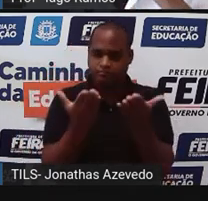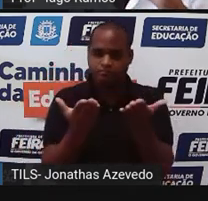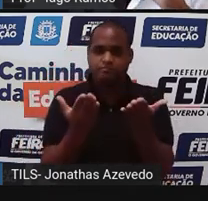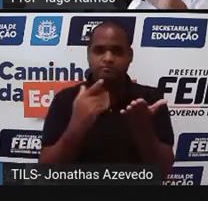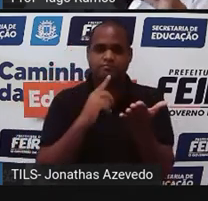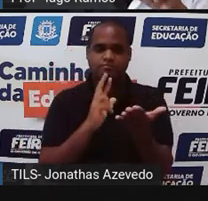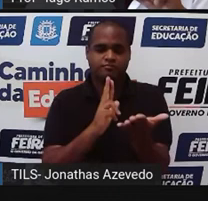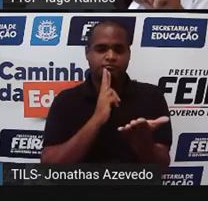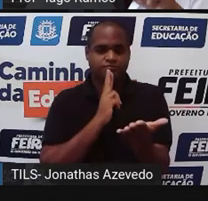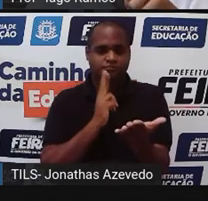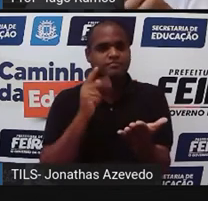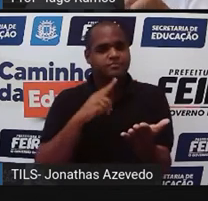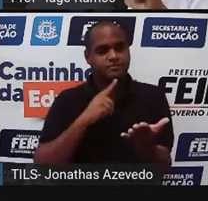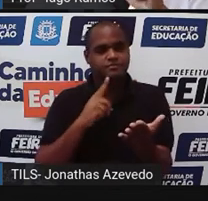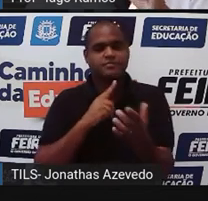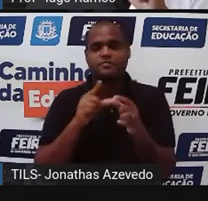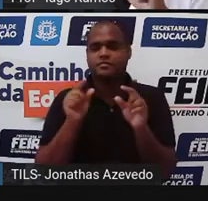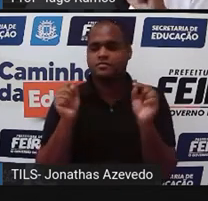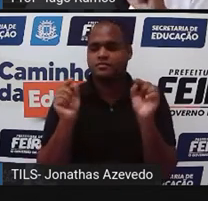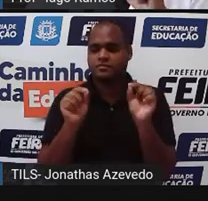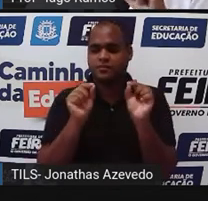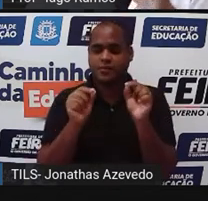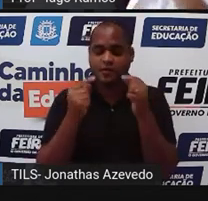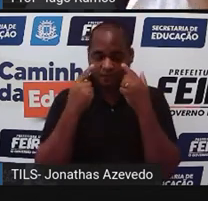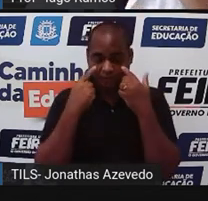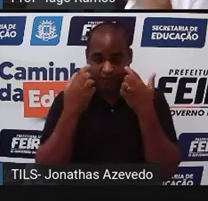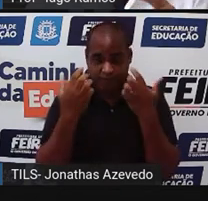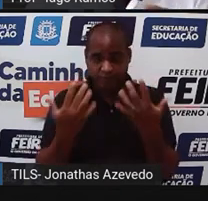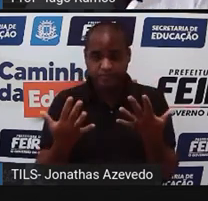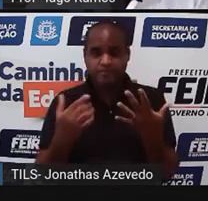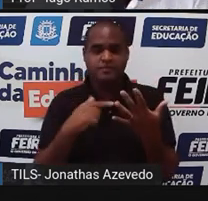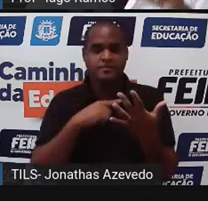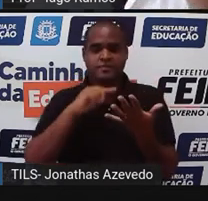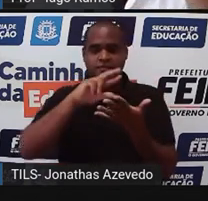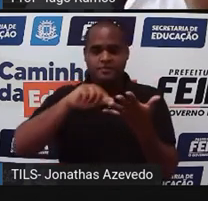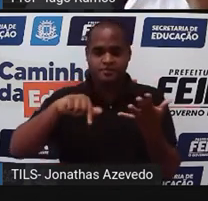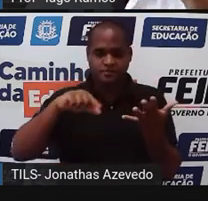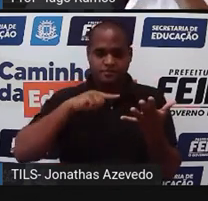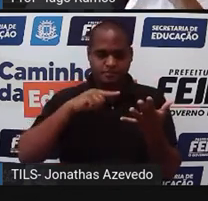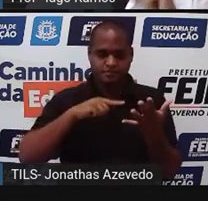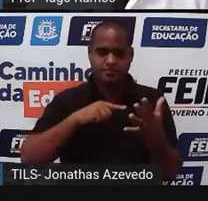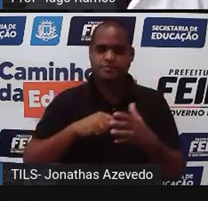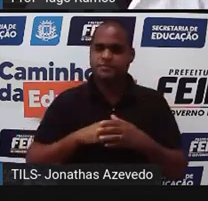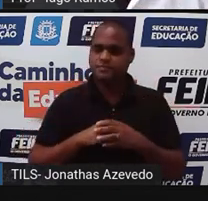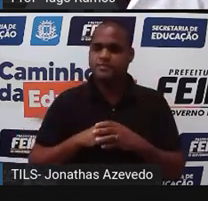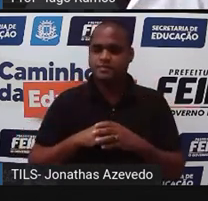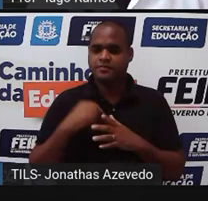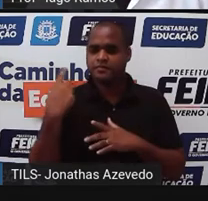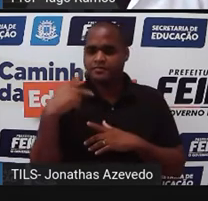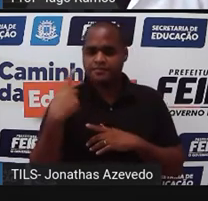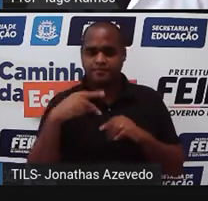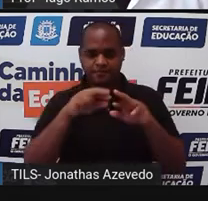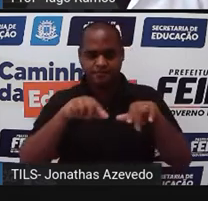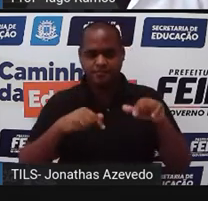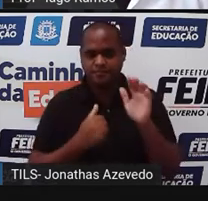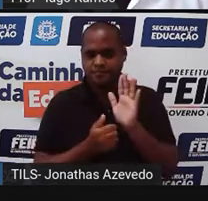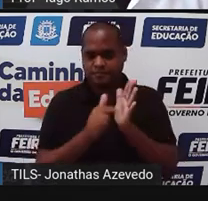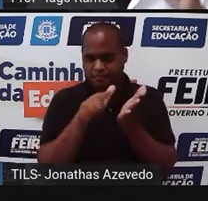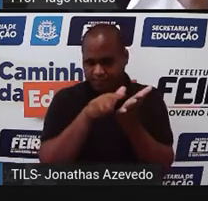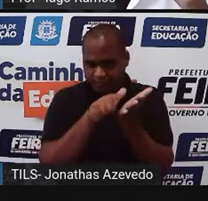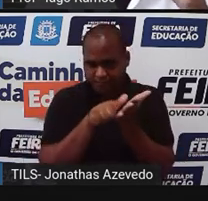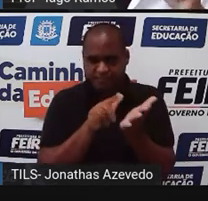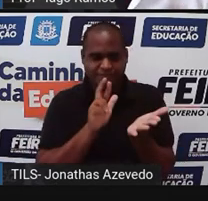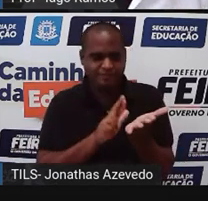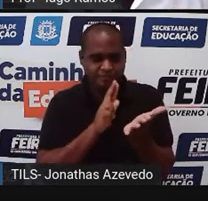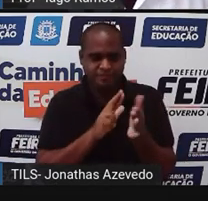você responder sobre isso que você acabou de ver sobre essa construção que você fez aí também na sua folha de papel